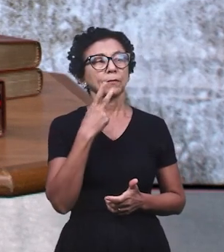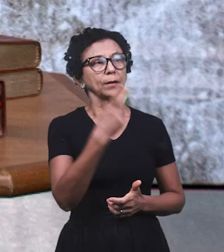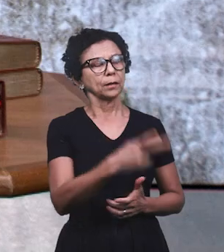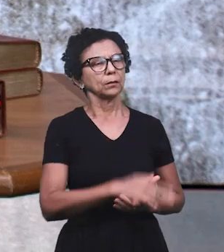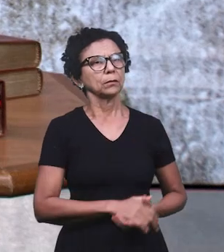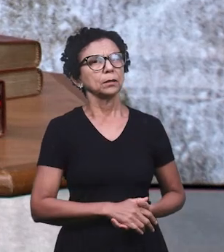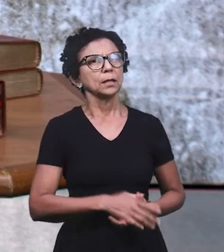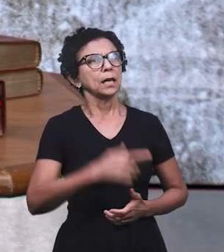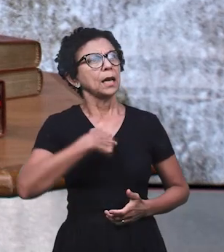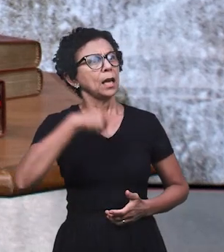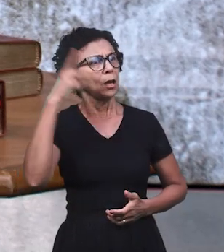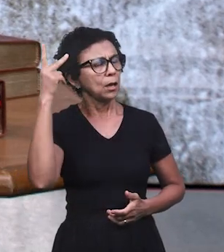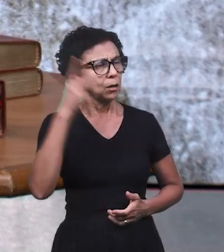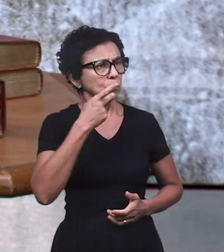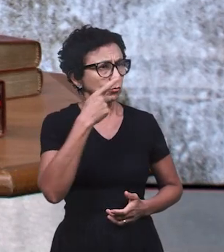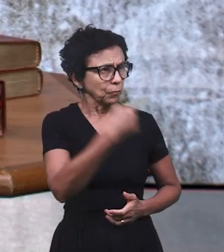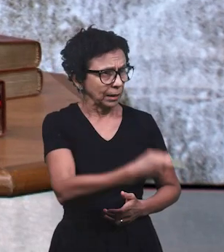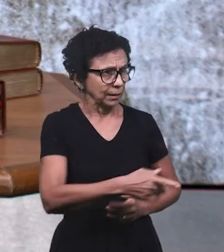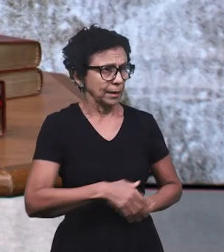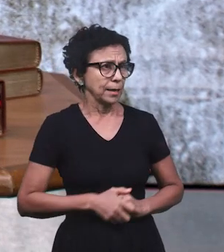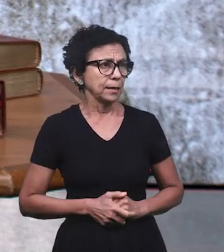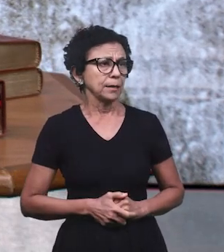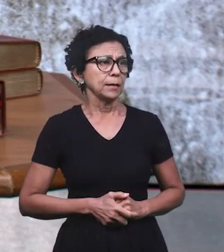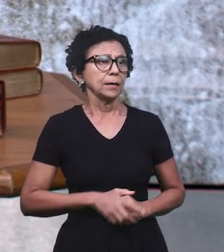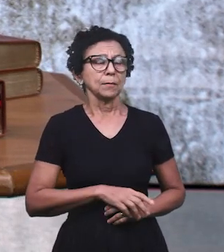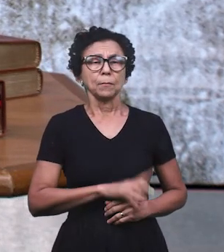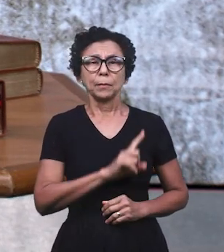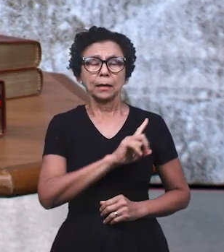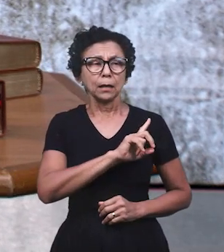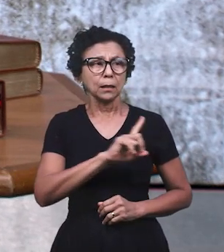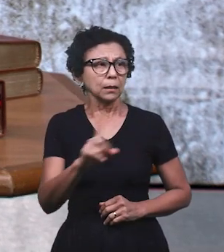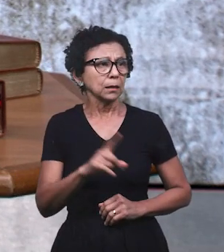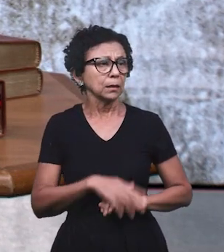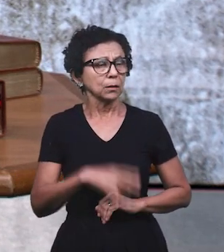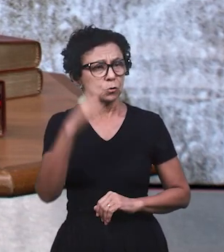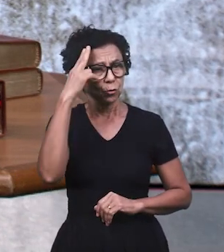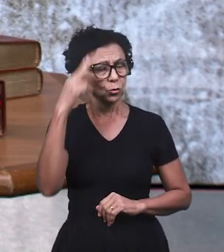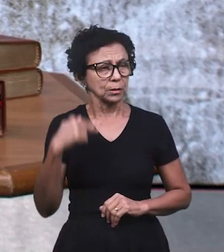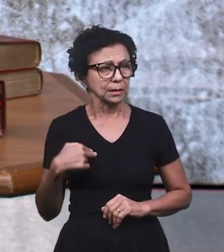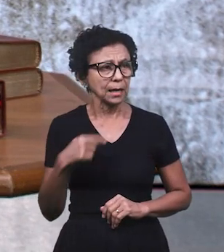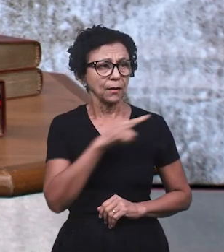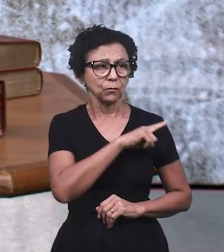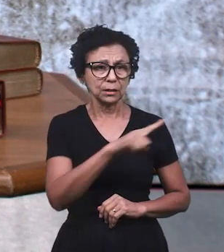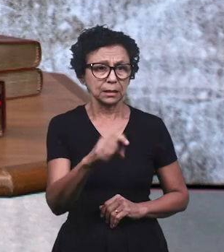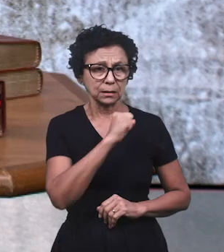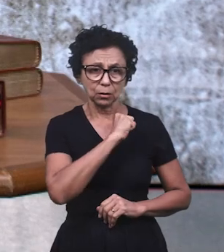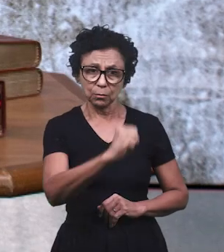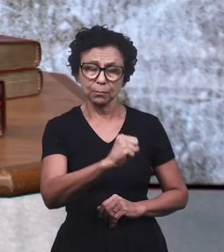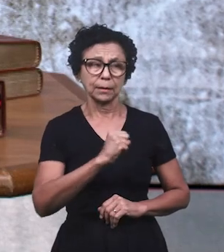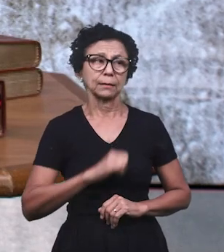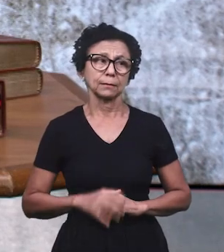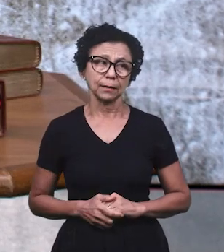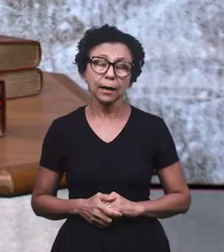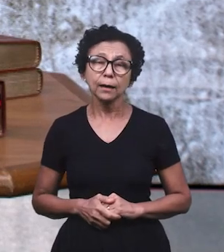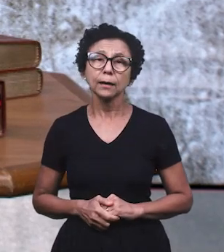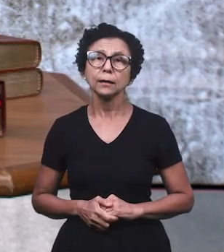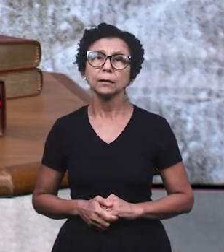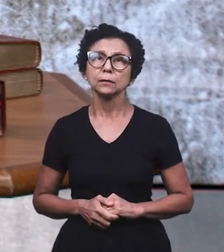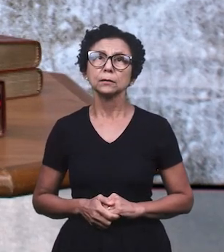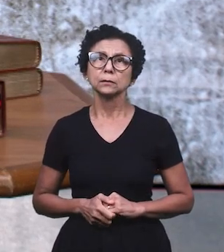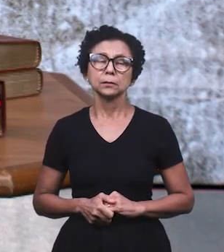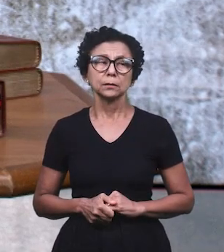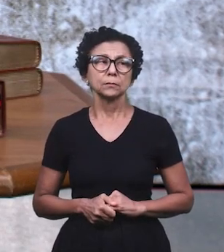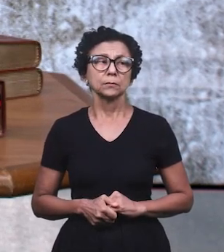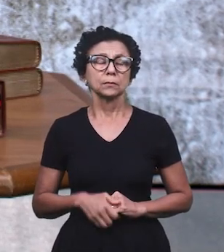dizendo: não pequeis contra o moço? Mas não ouvistes, e vedes aqui, o seu sangue também